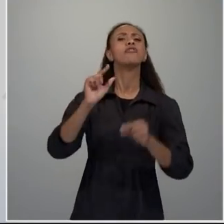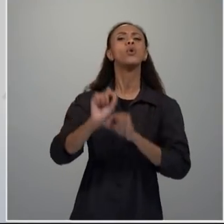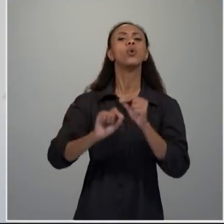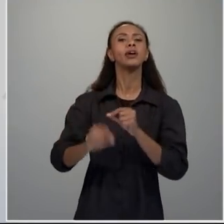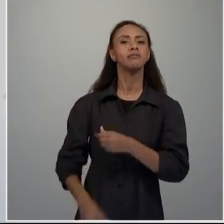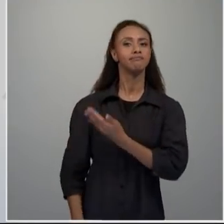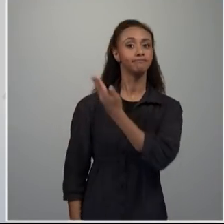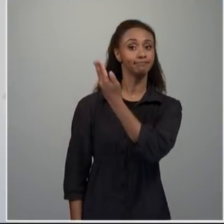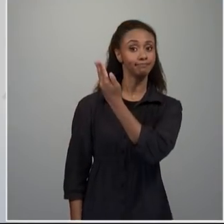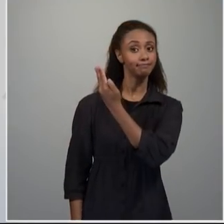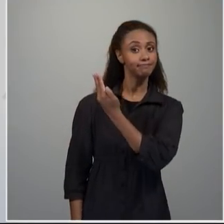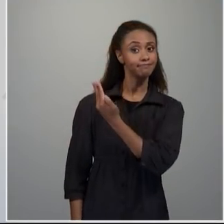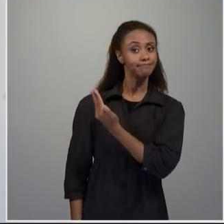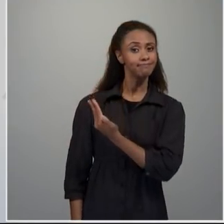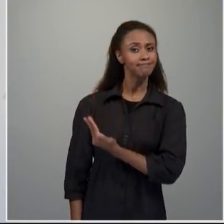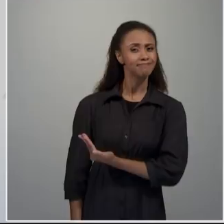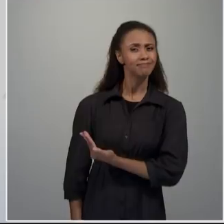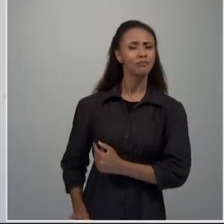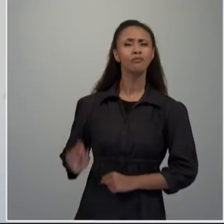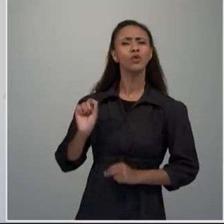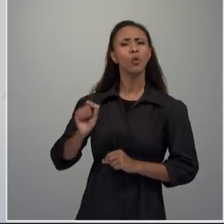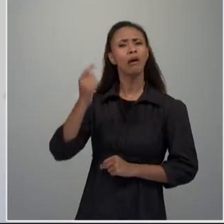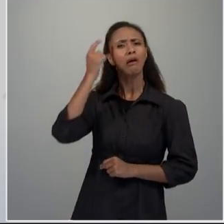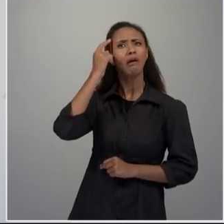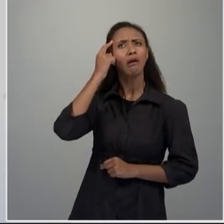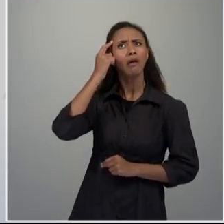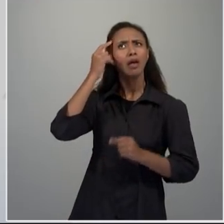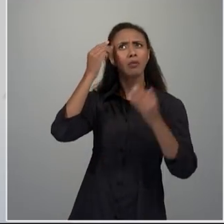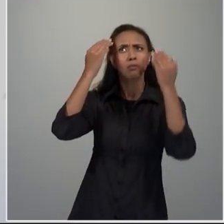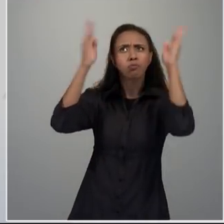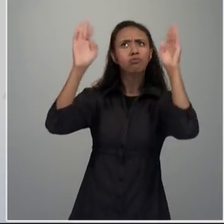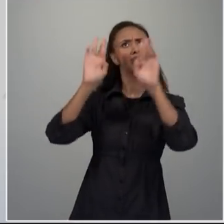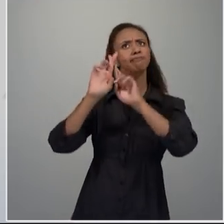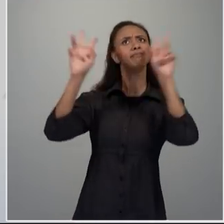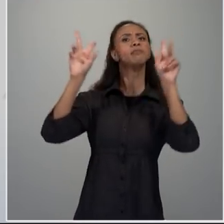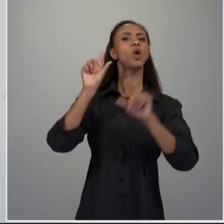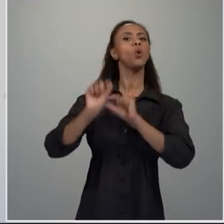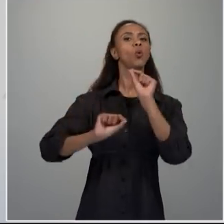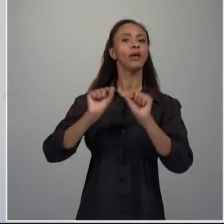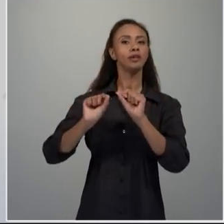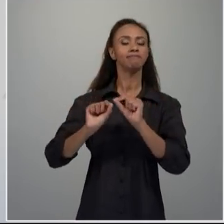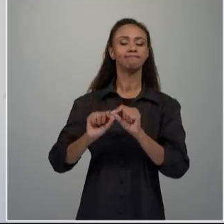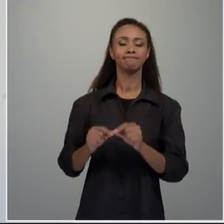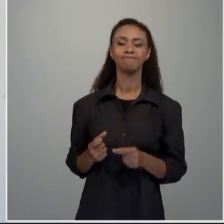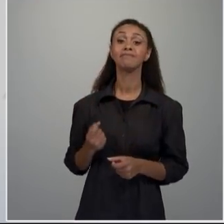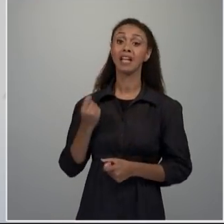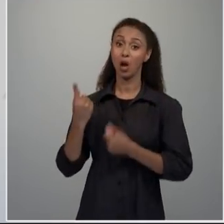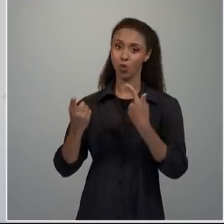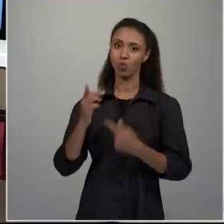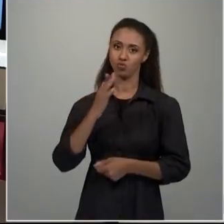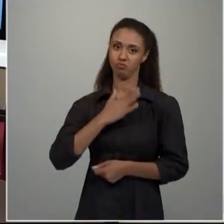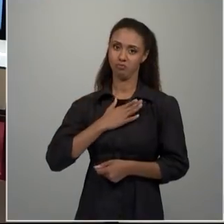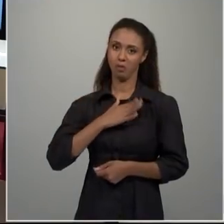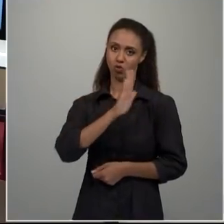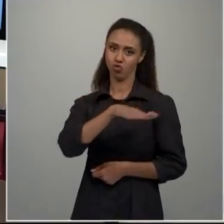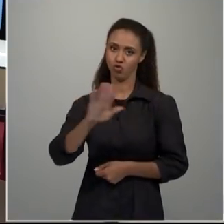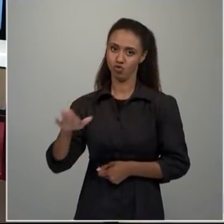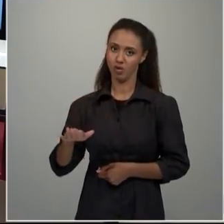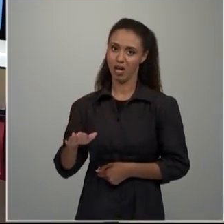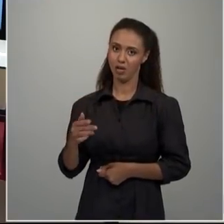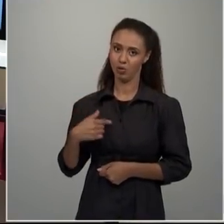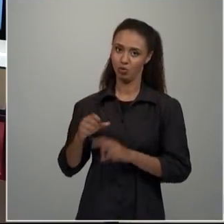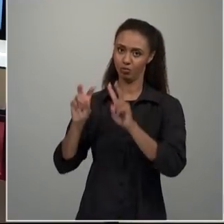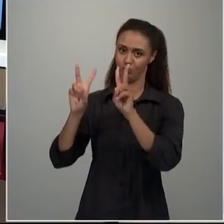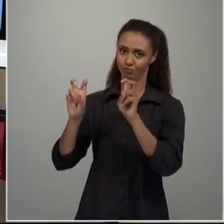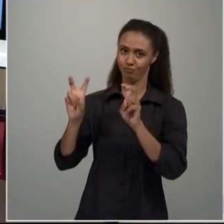time de box o que que é think outside the box eu peguei algumas falas de alguns alunos meus tá então eu vou